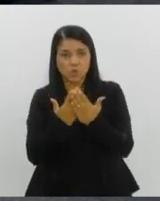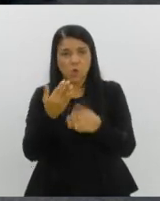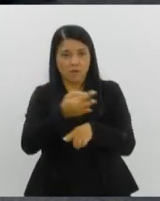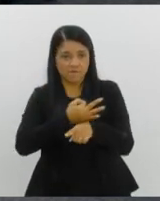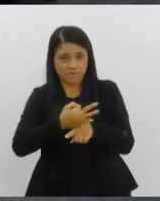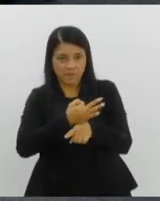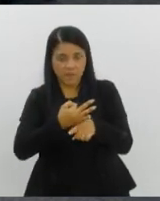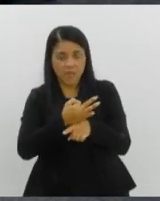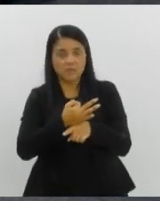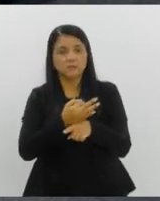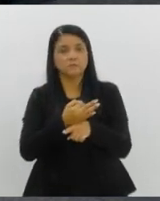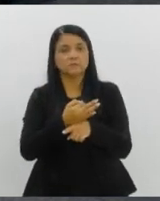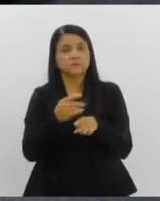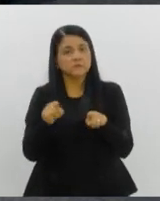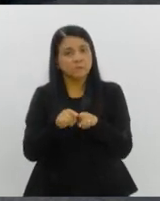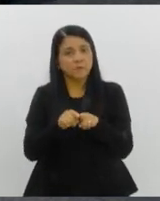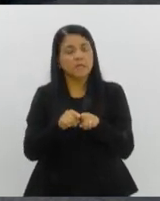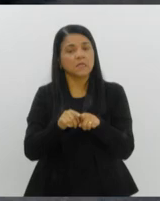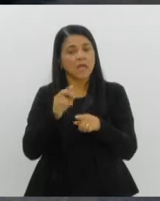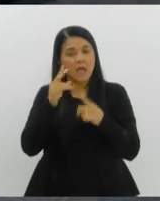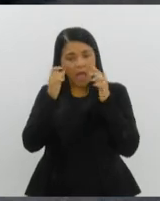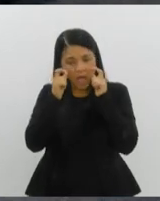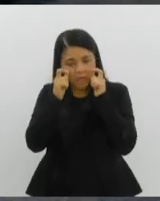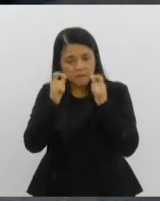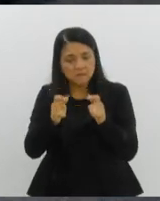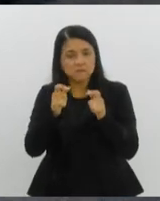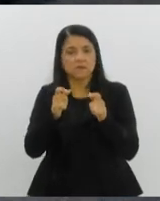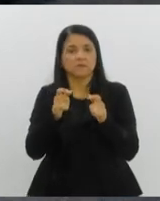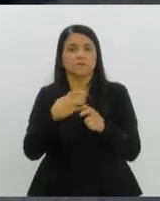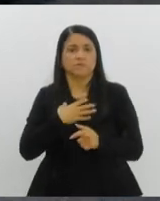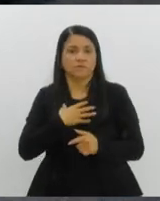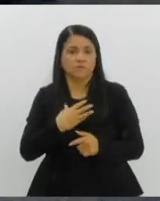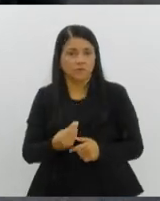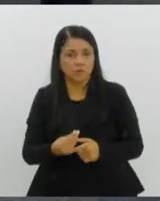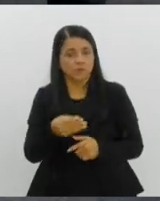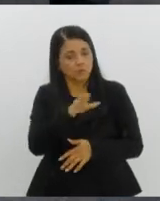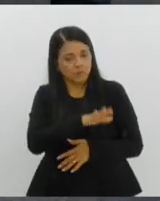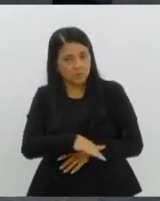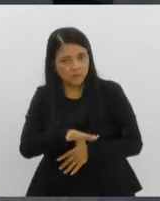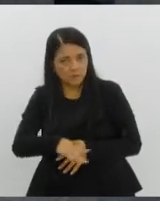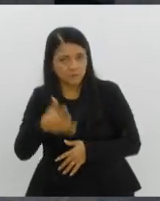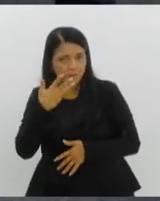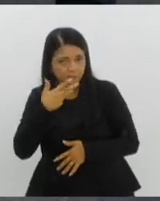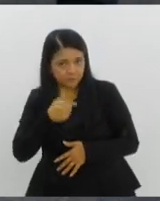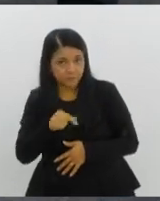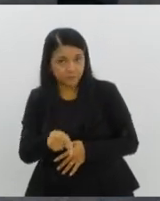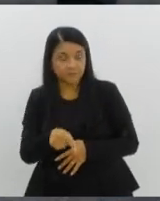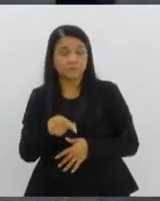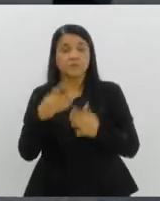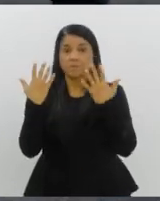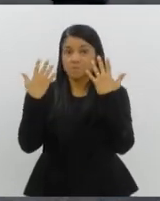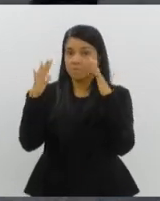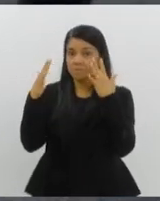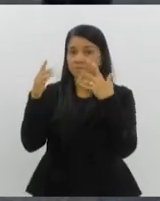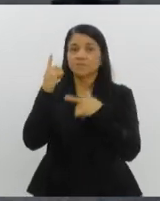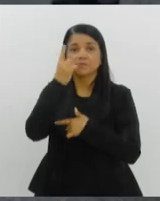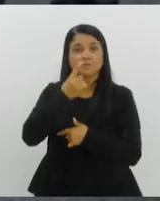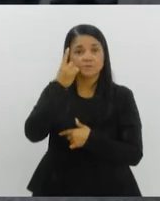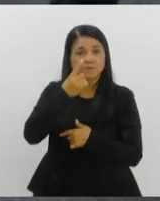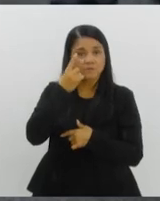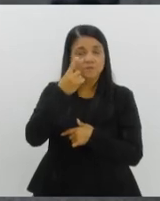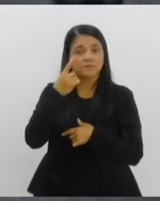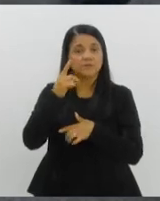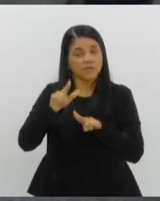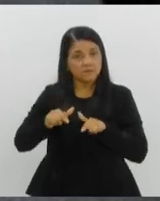férias também, para que possa dar mais atenção às nossas queridas crianças. Quero parabenizar os deputados e que